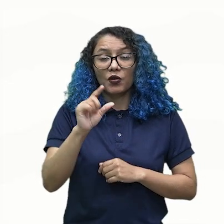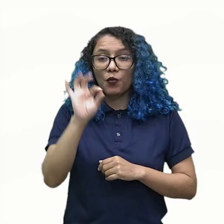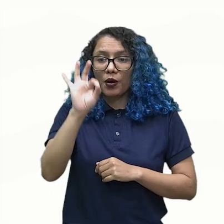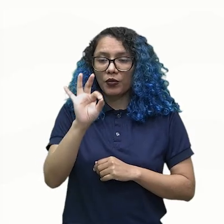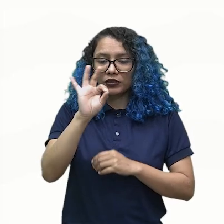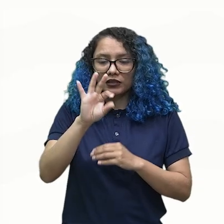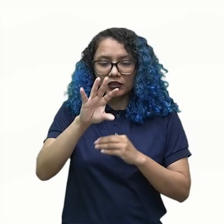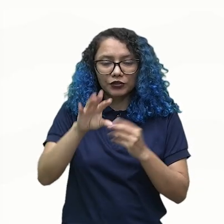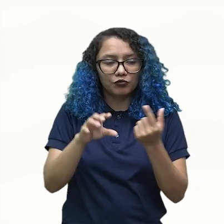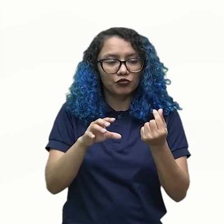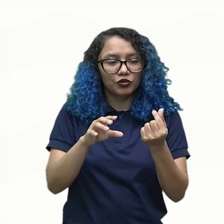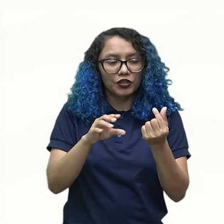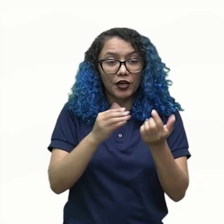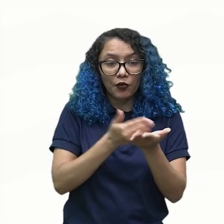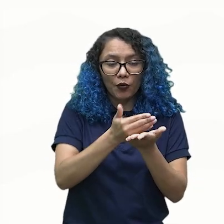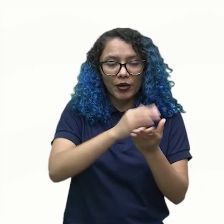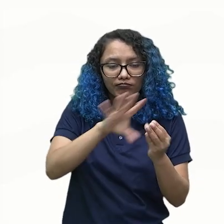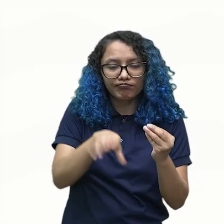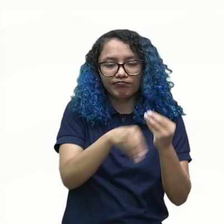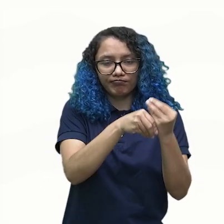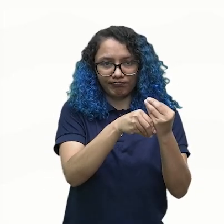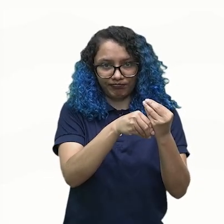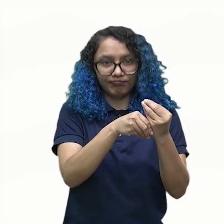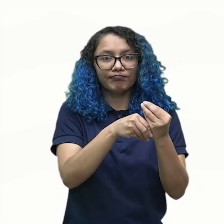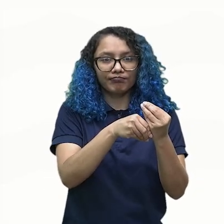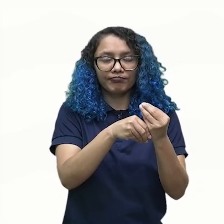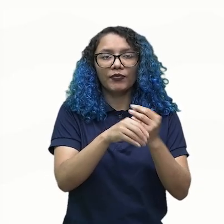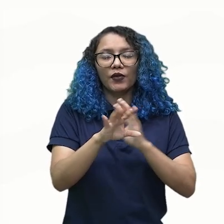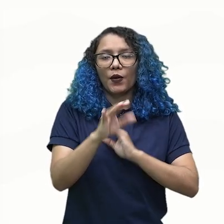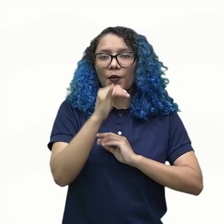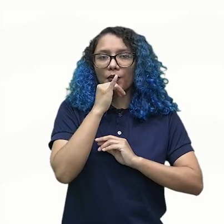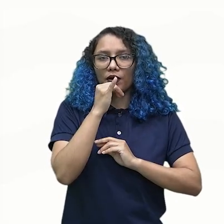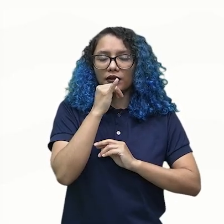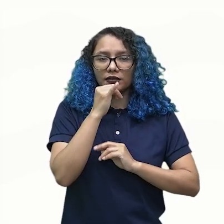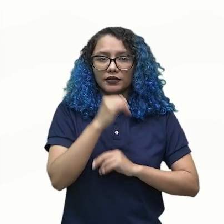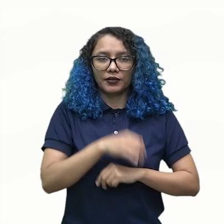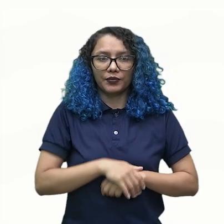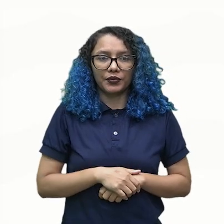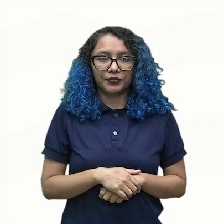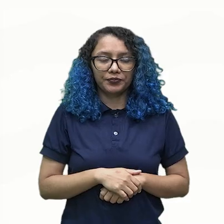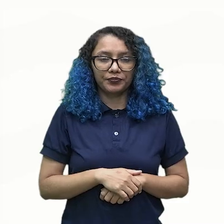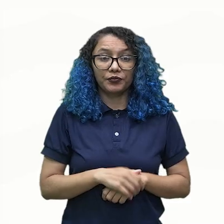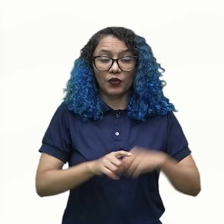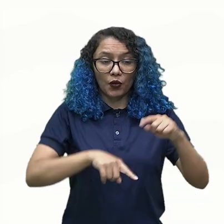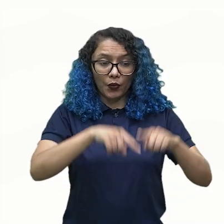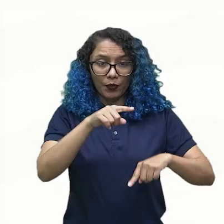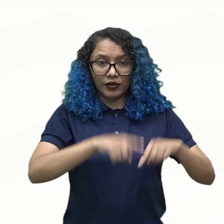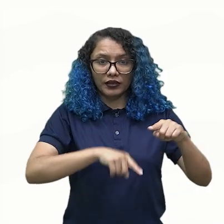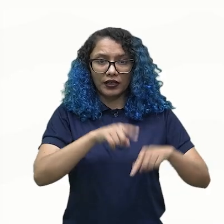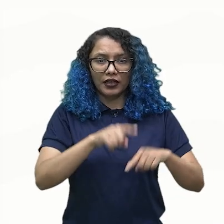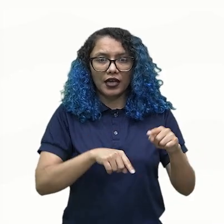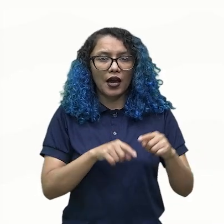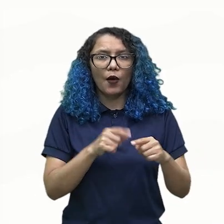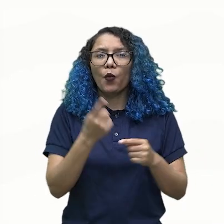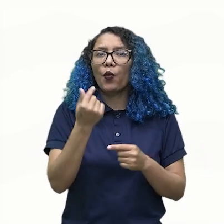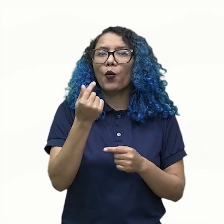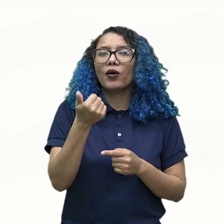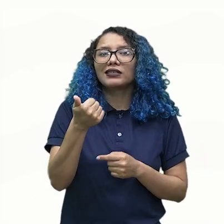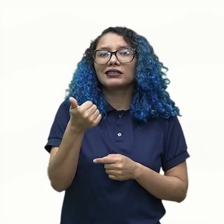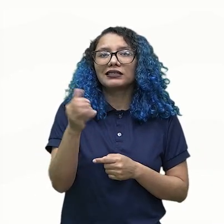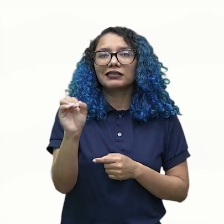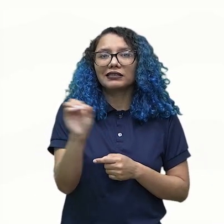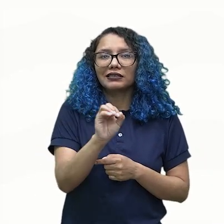valor inicial. Por exemplo, vamos supor que eu tenho aqui um produto que custa